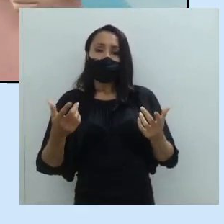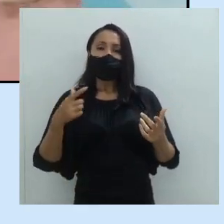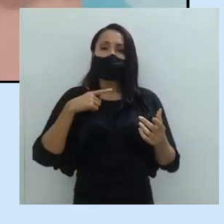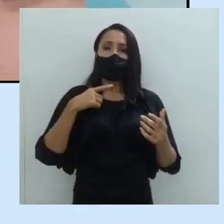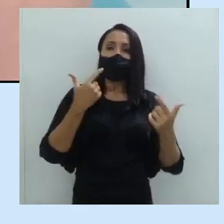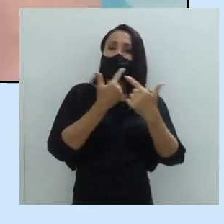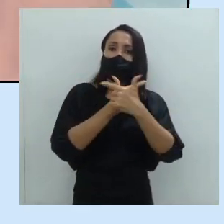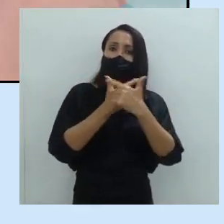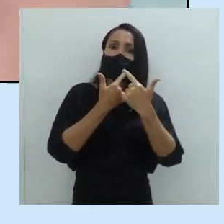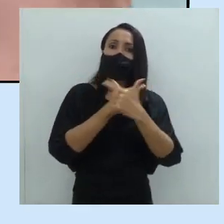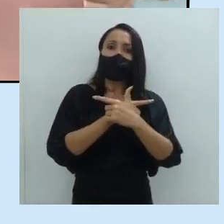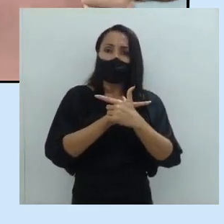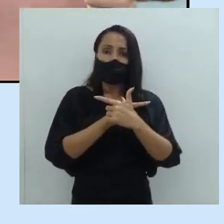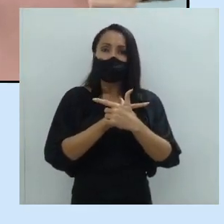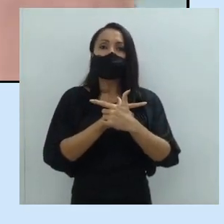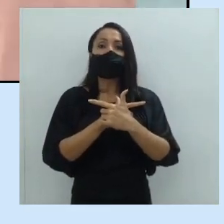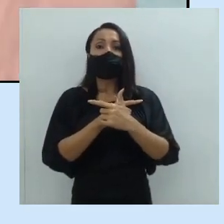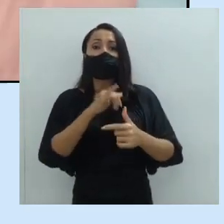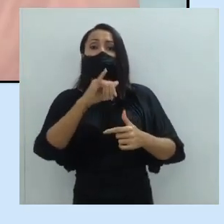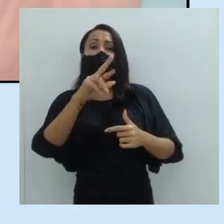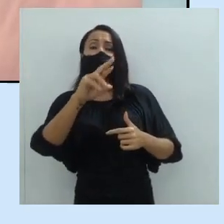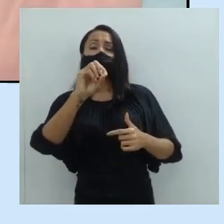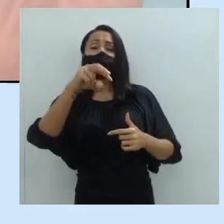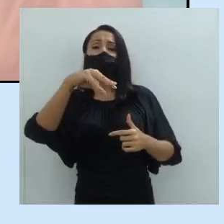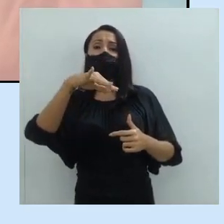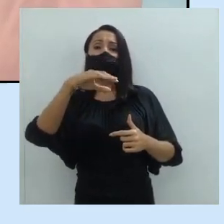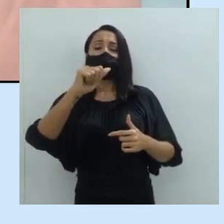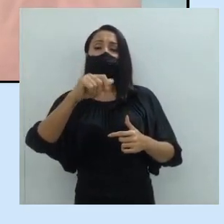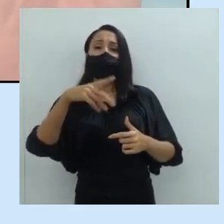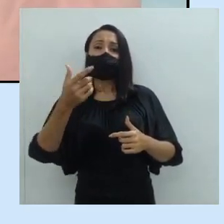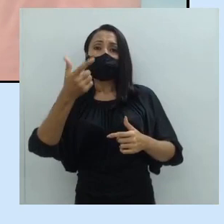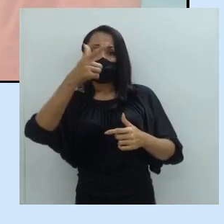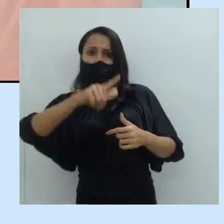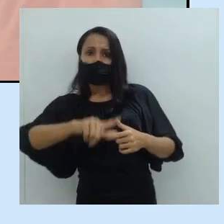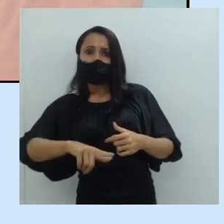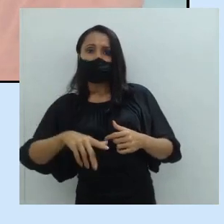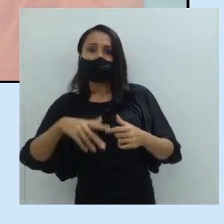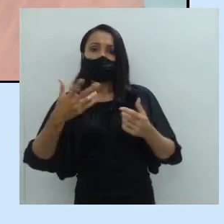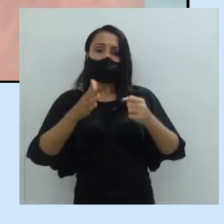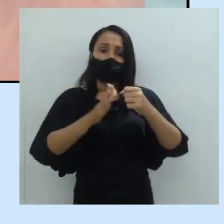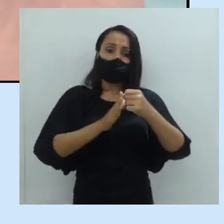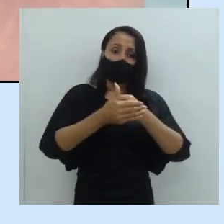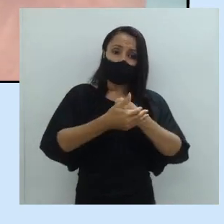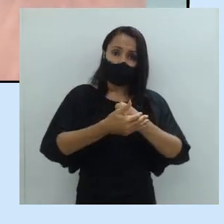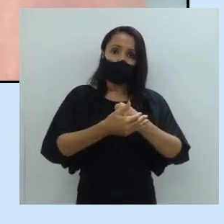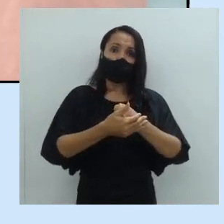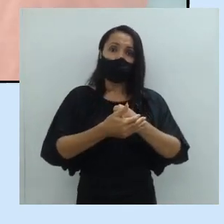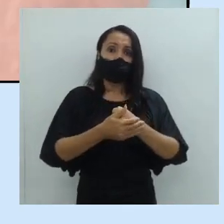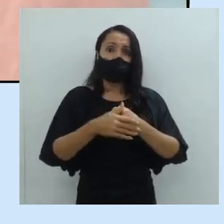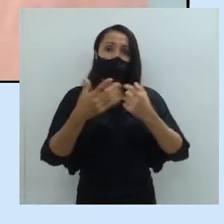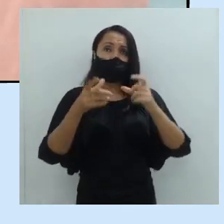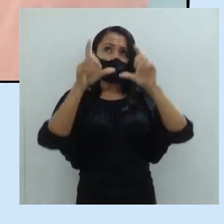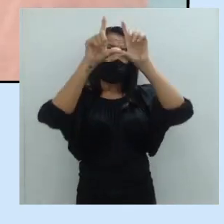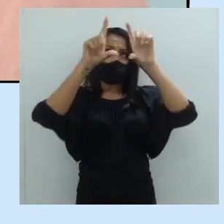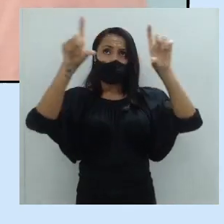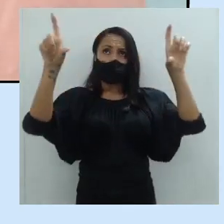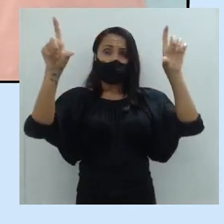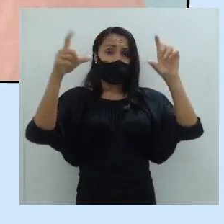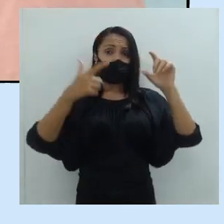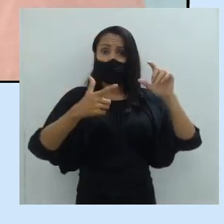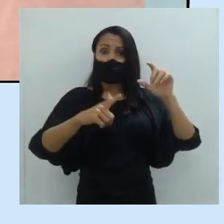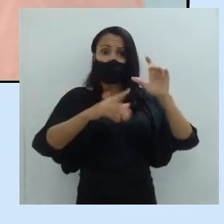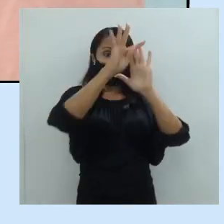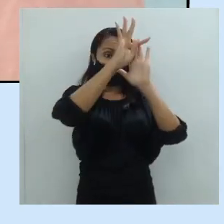o humor está na ironia. Mais uma vez, repito, o não dito é aquilo que não está na superfície